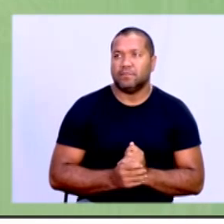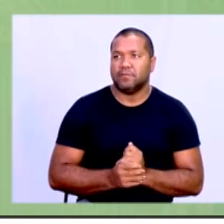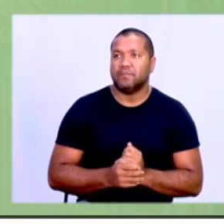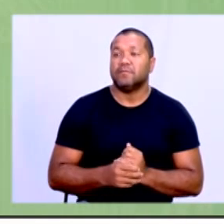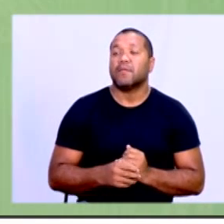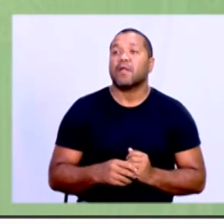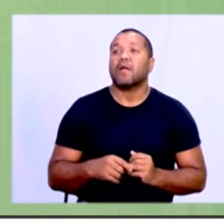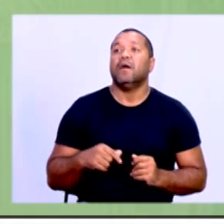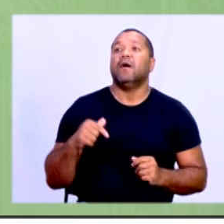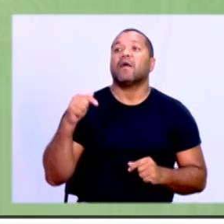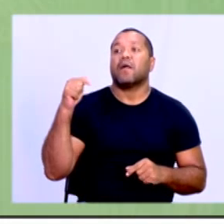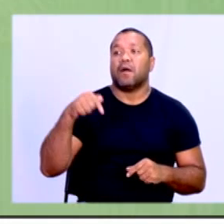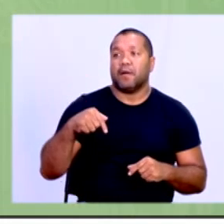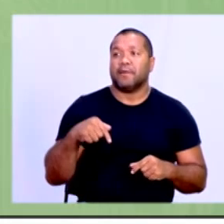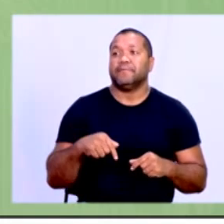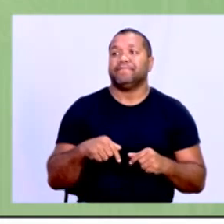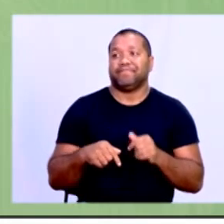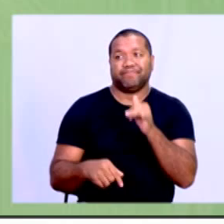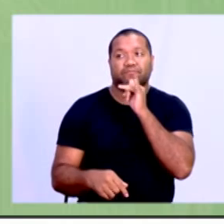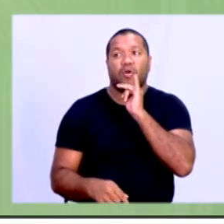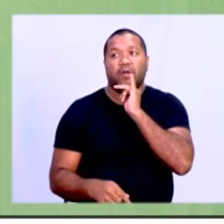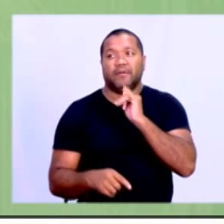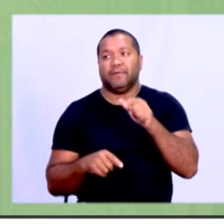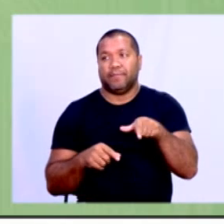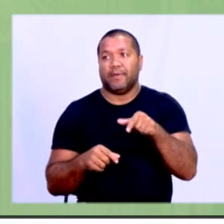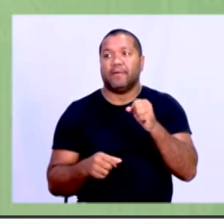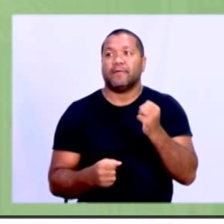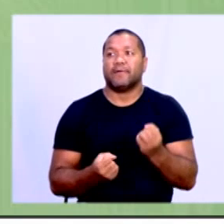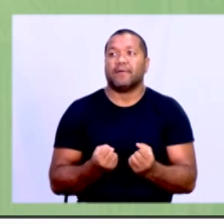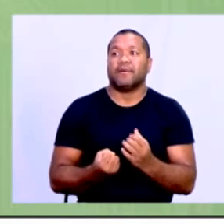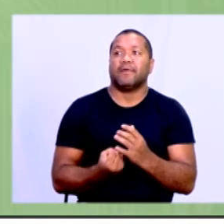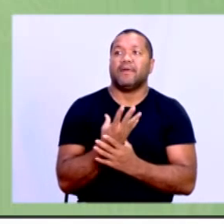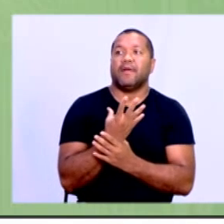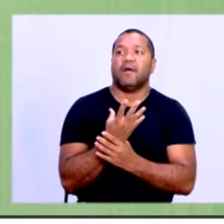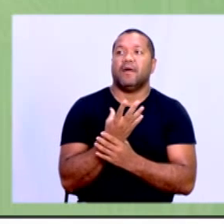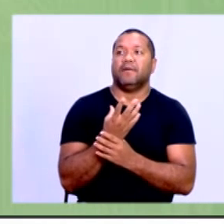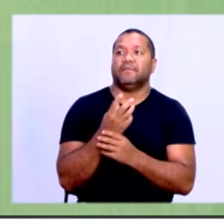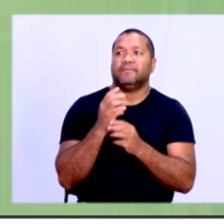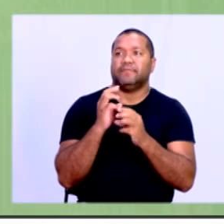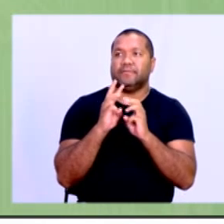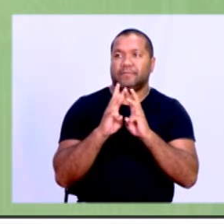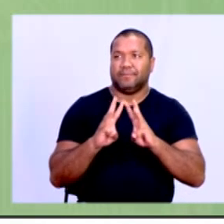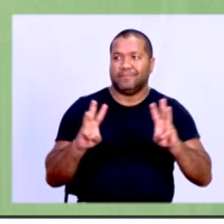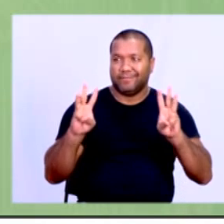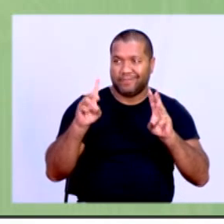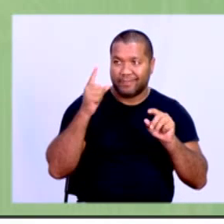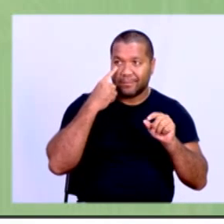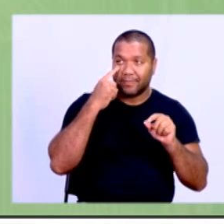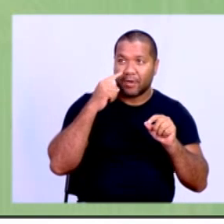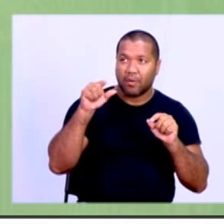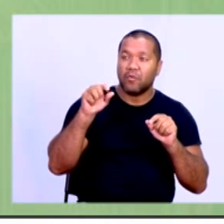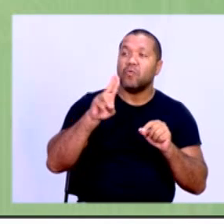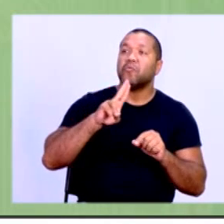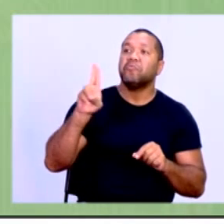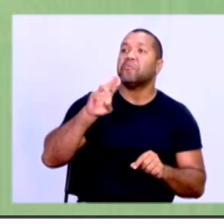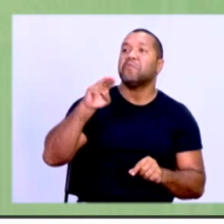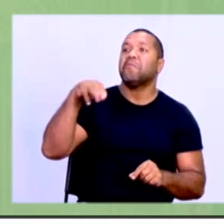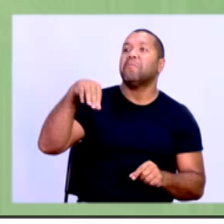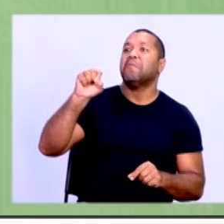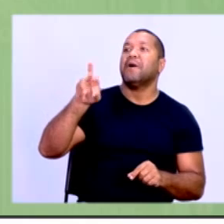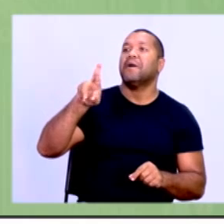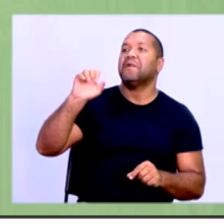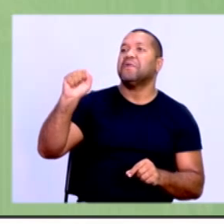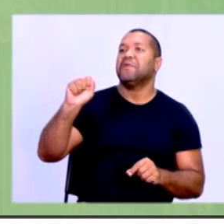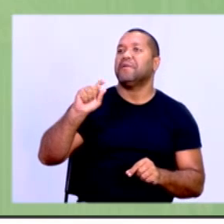Então aqui, ó, por exemplo, para eu criar essa página aqui, ó, né? O nome não é Maria. O que eu fiz?